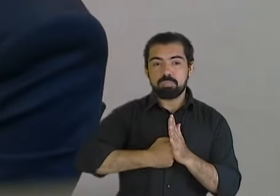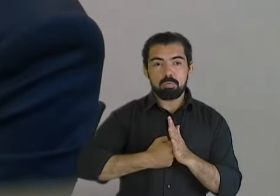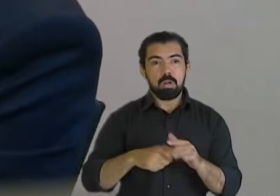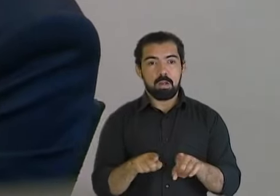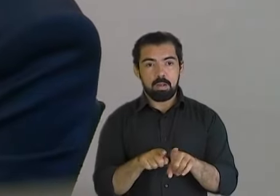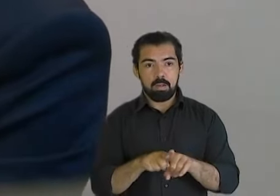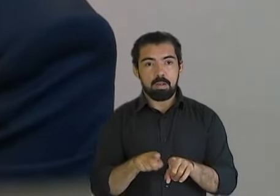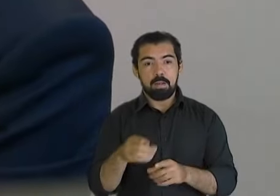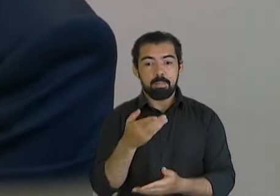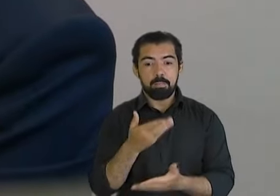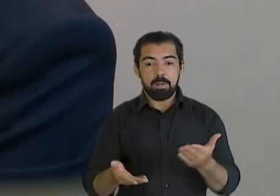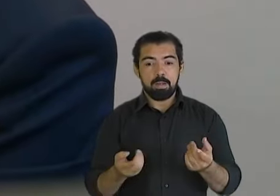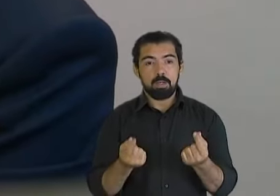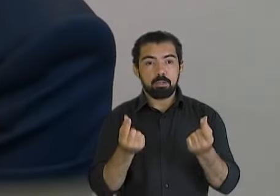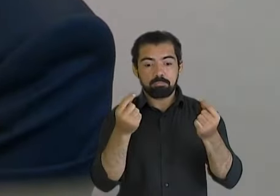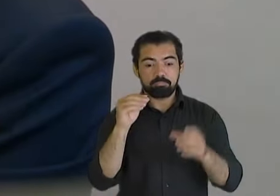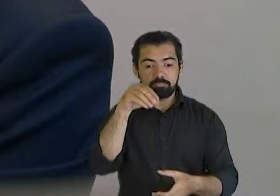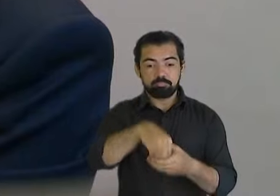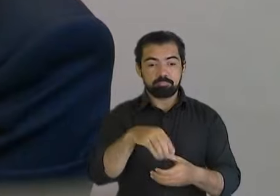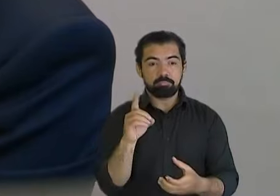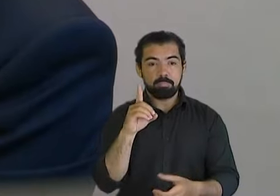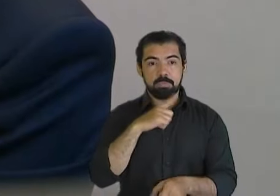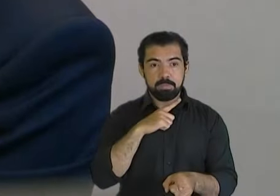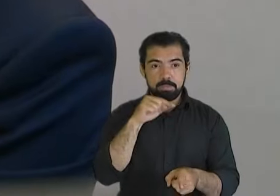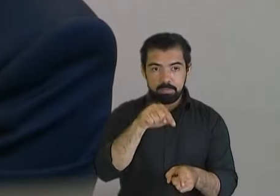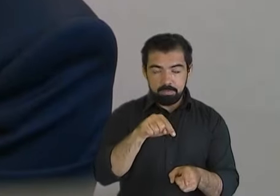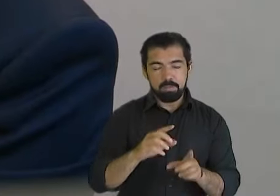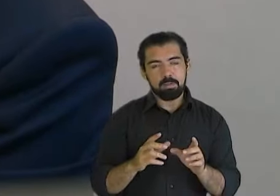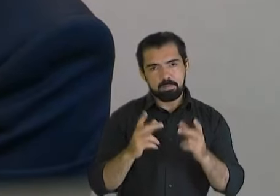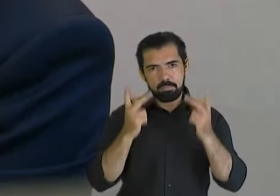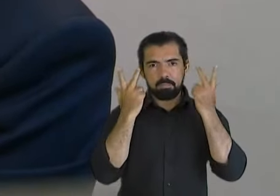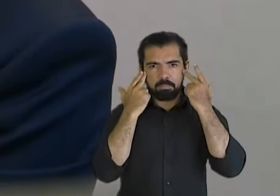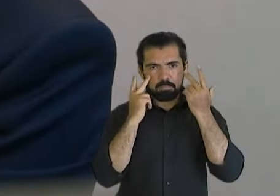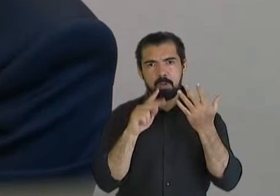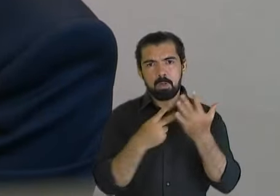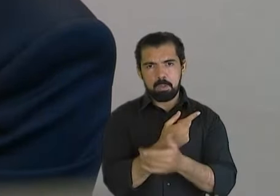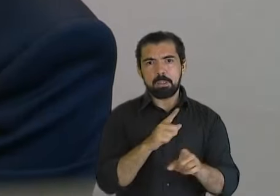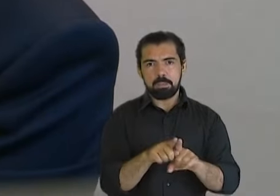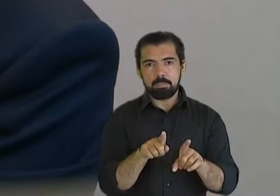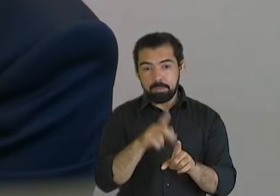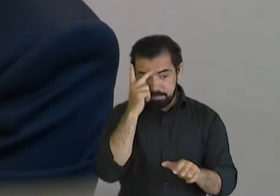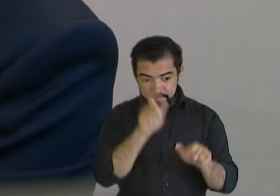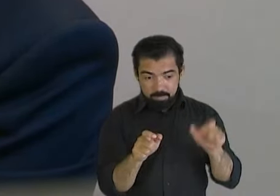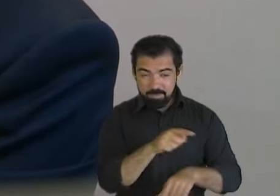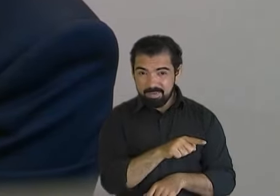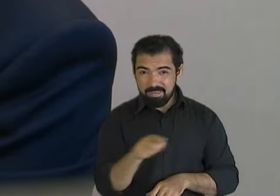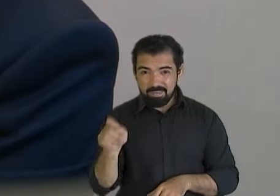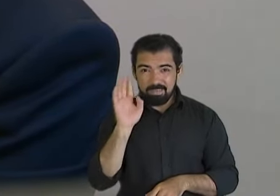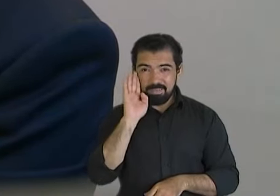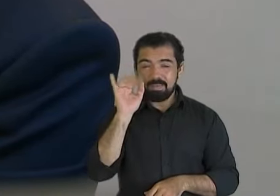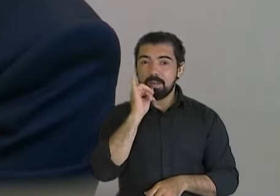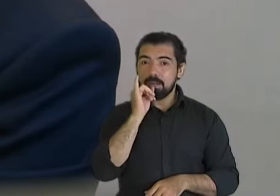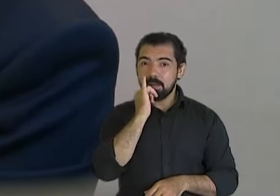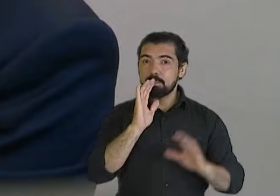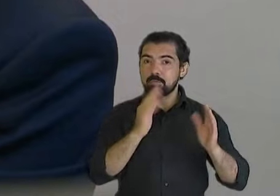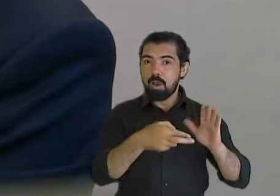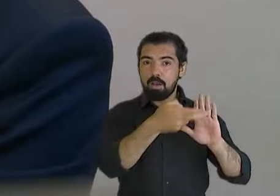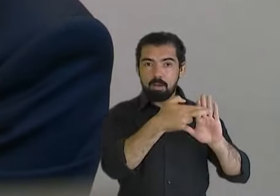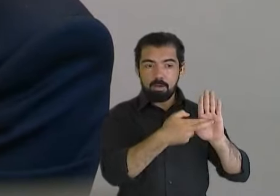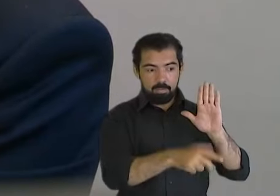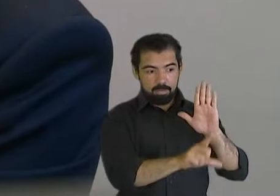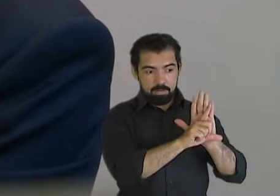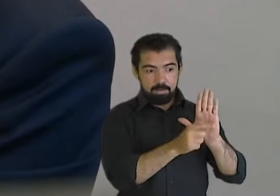e aí perdem o dinheiro que estão lá. Isso acaba sendo muito comum, né? E aí essas pessoas, sobretudo nos casos em que já há regulamentação, com muito